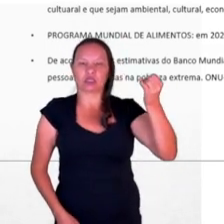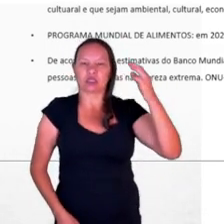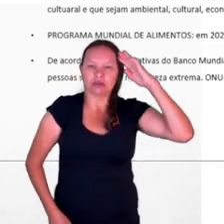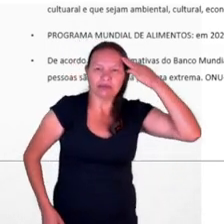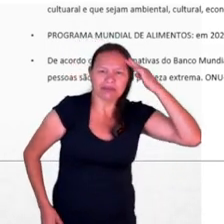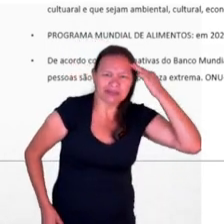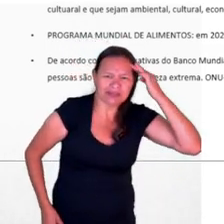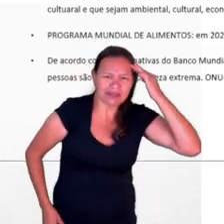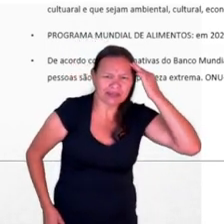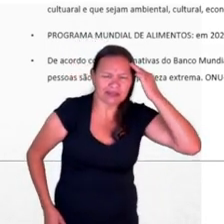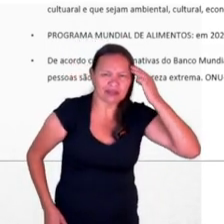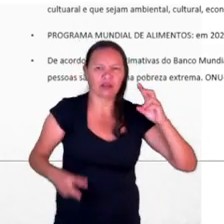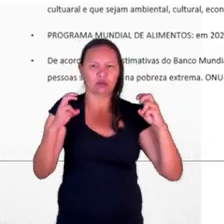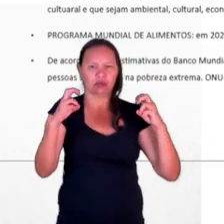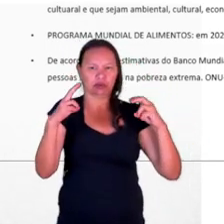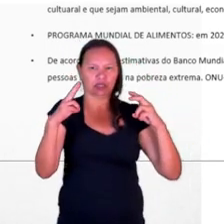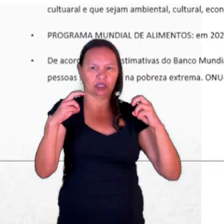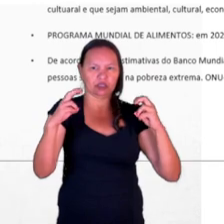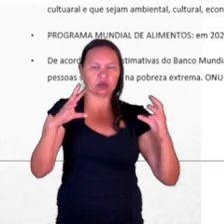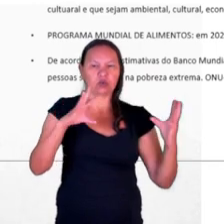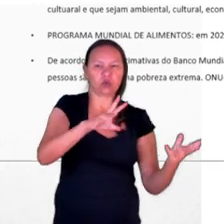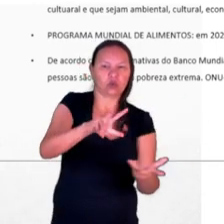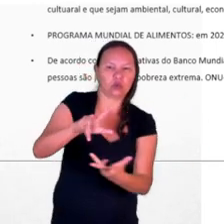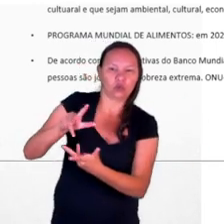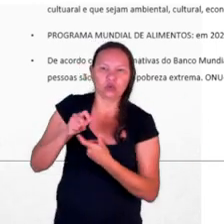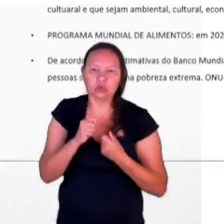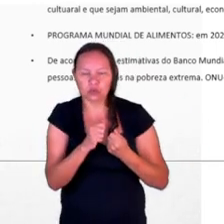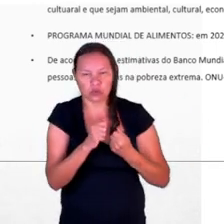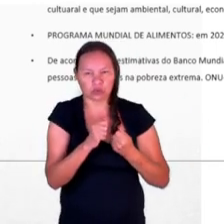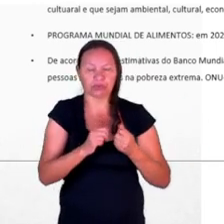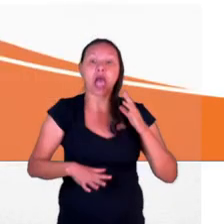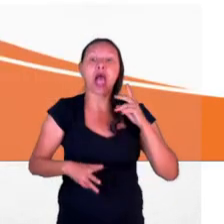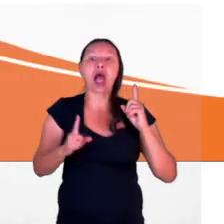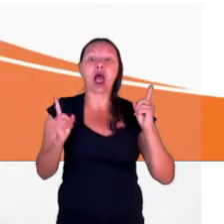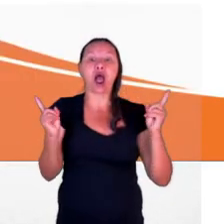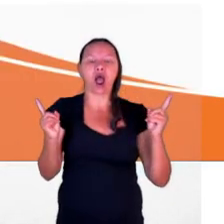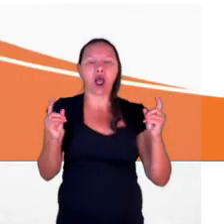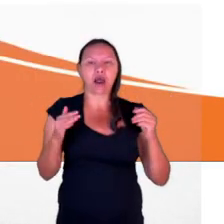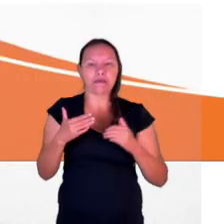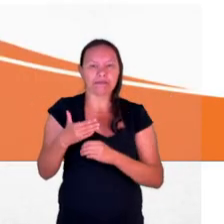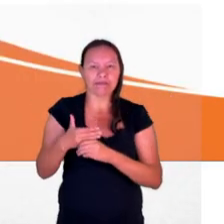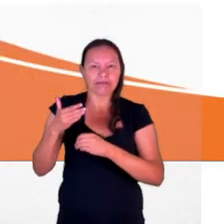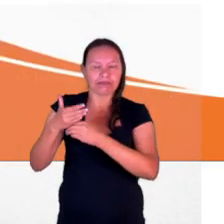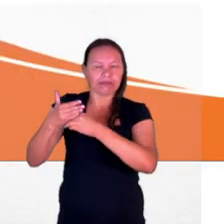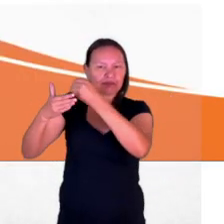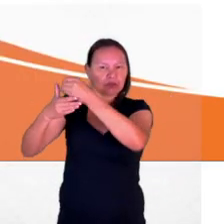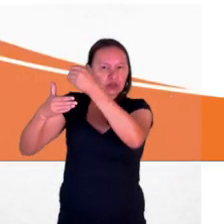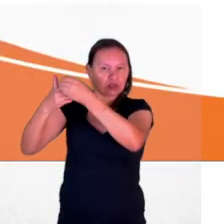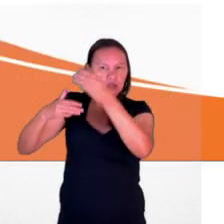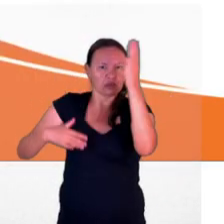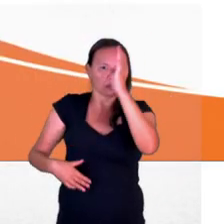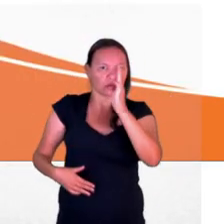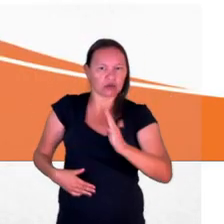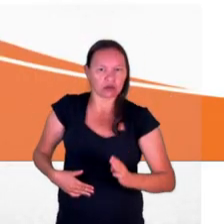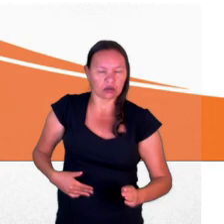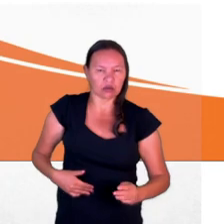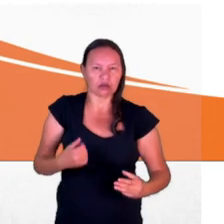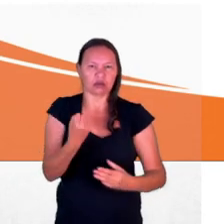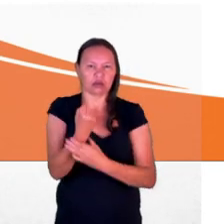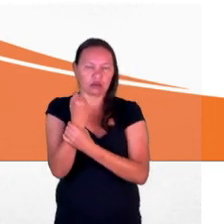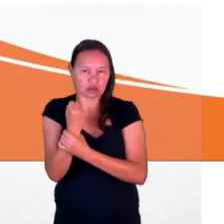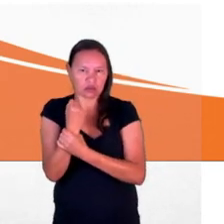esse contexto global a escala Brasileira de insegurança alimentar